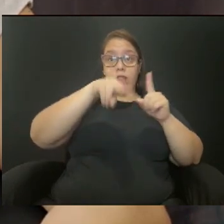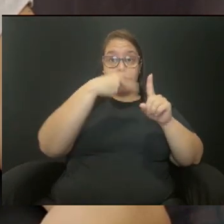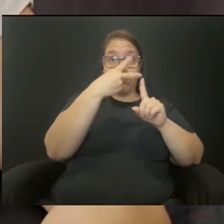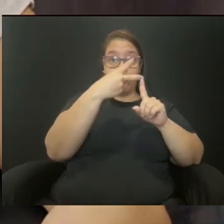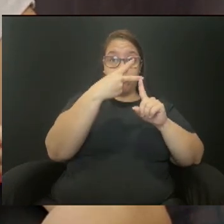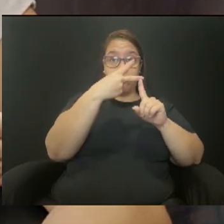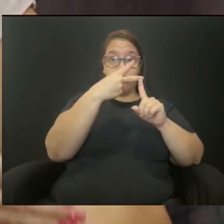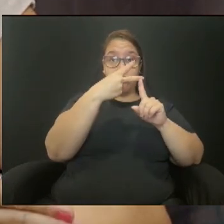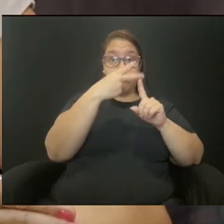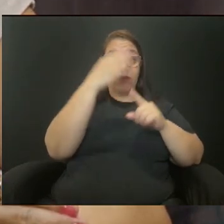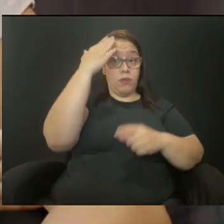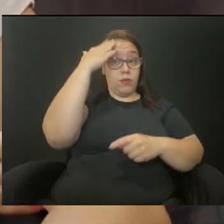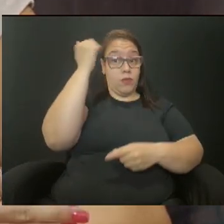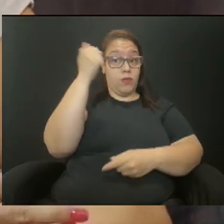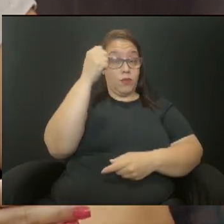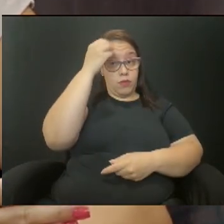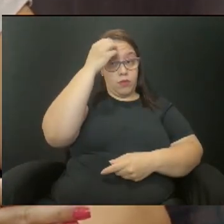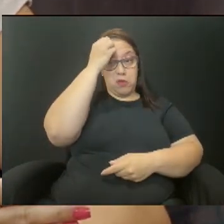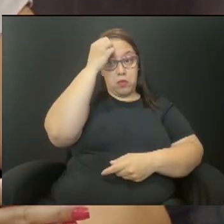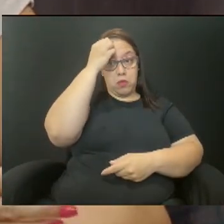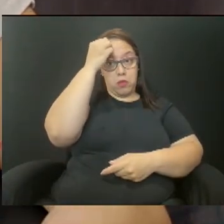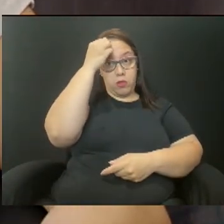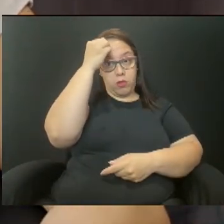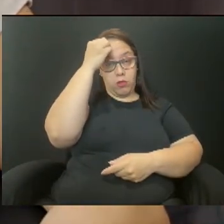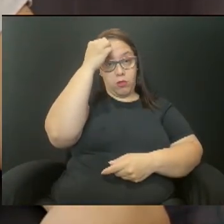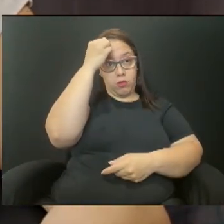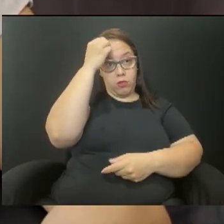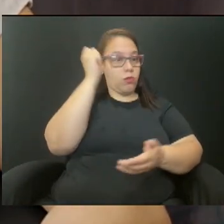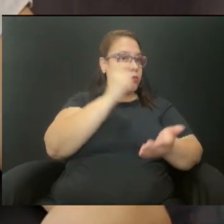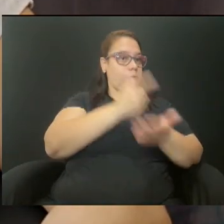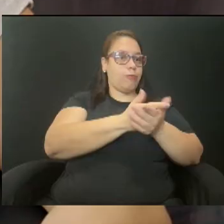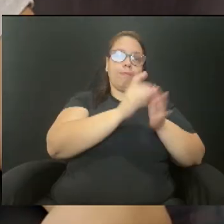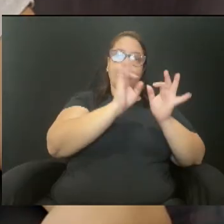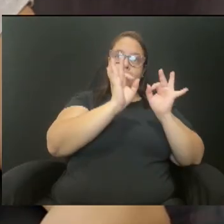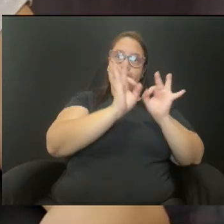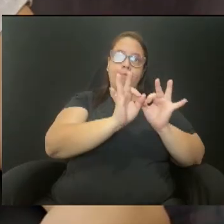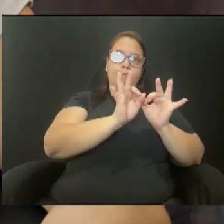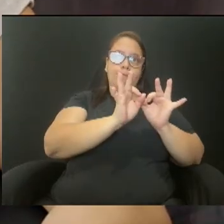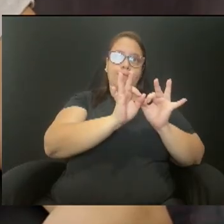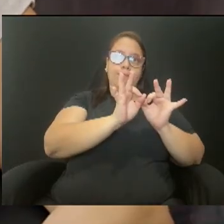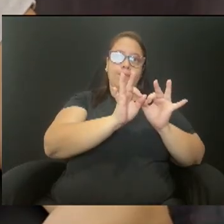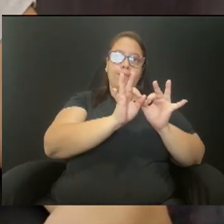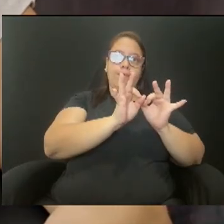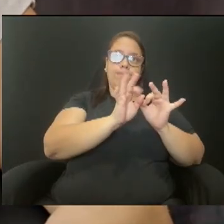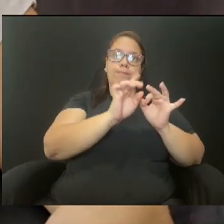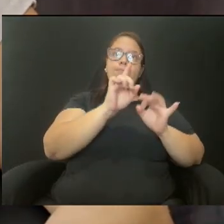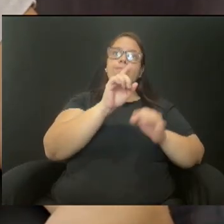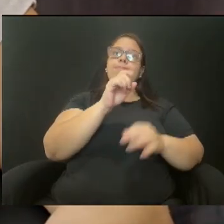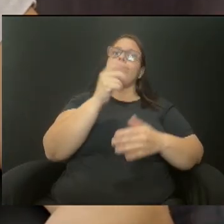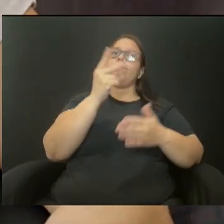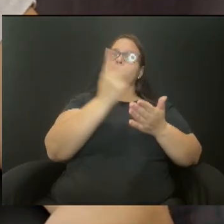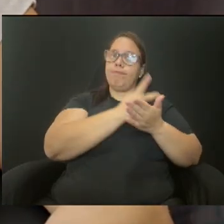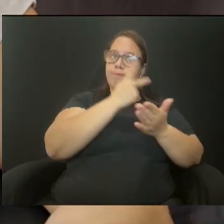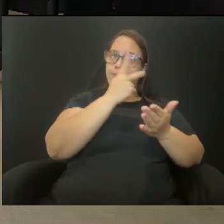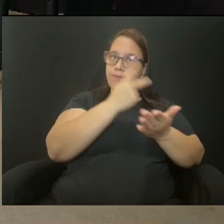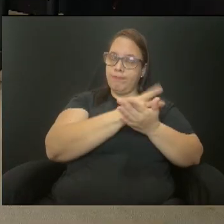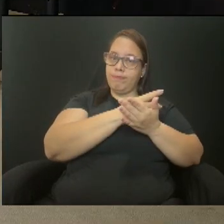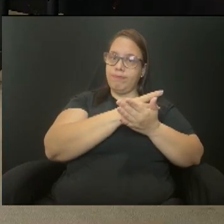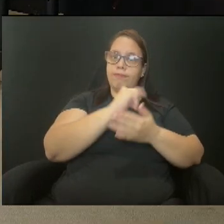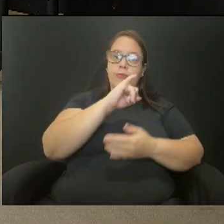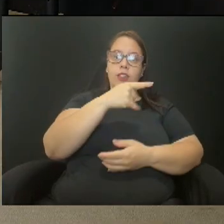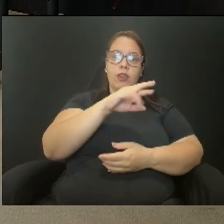disso, porque caso o empregador não pague corretamente, ele vai ter que arcar com esse ônus de pagar uma indenização para você. Mas a